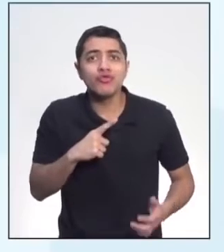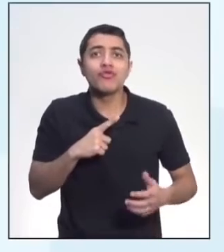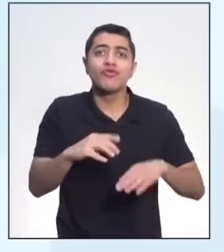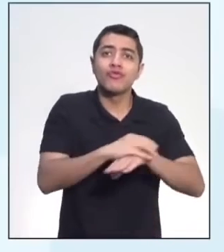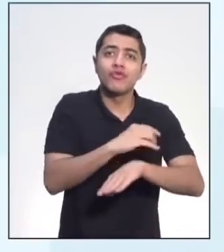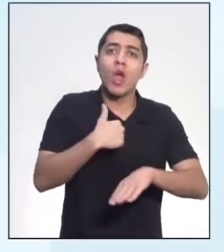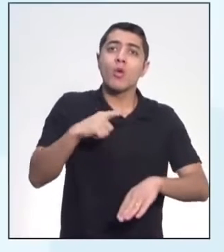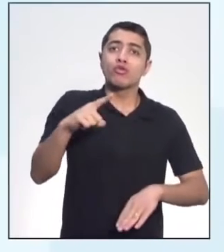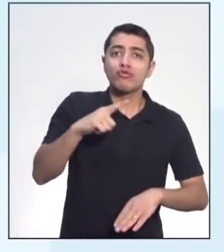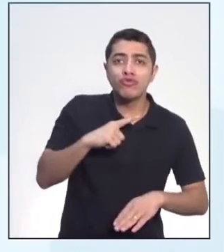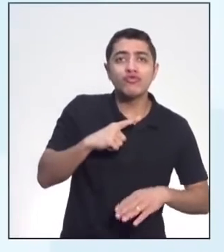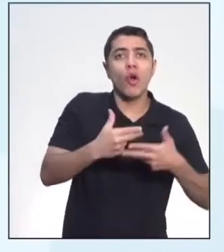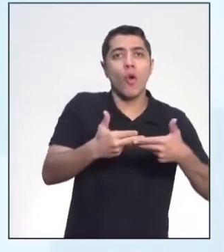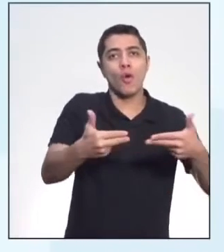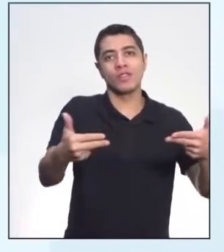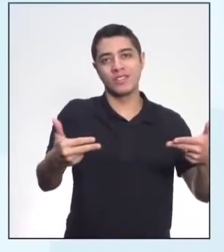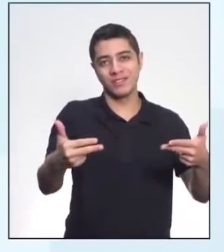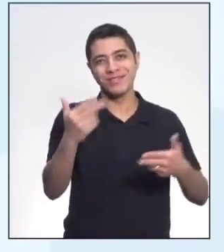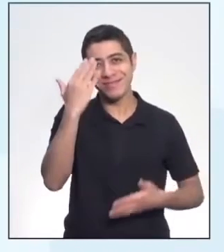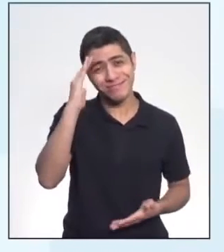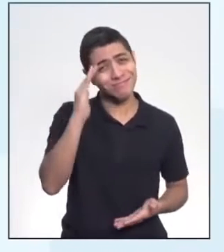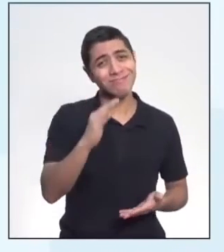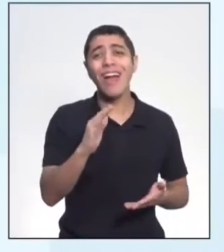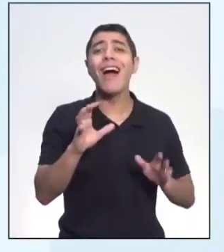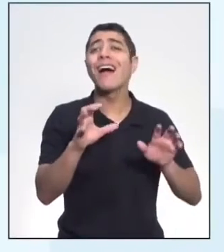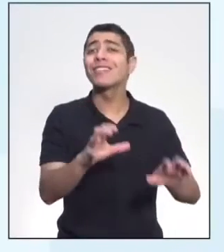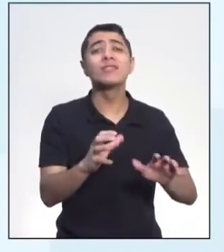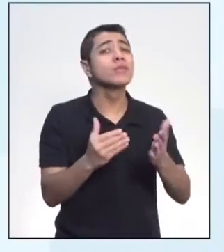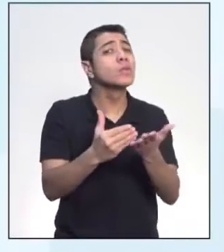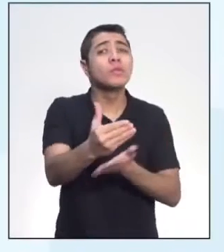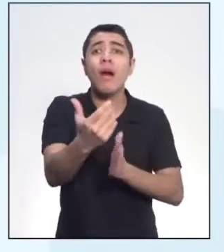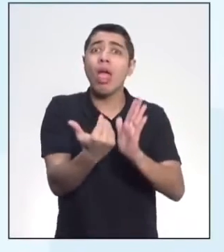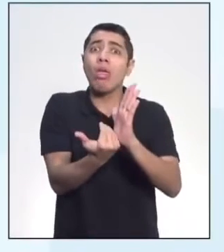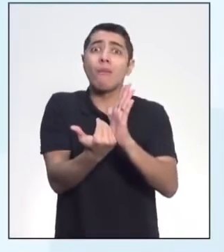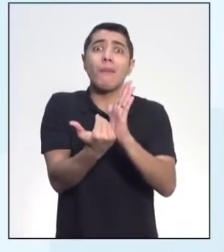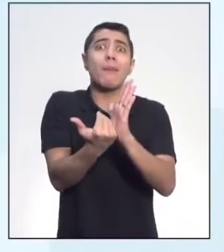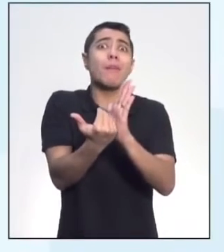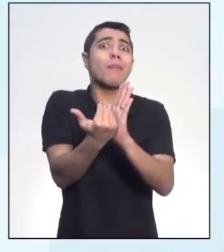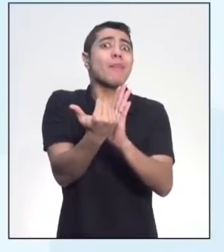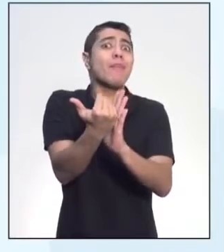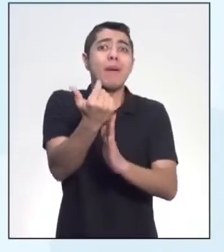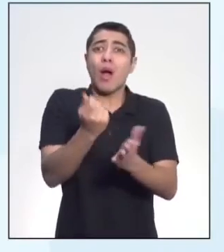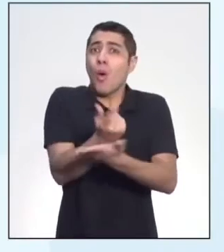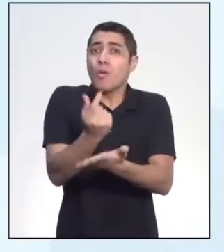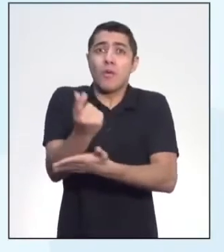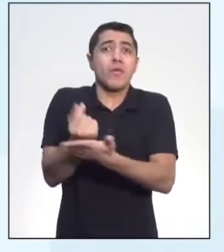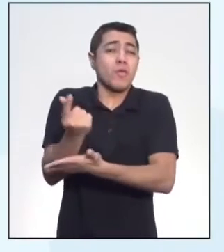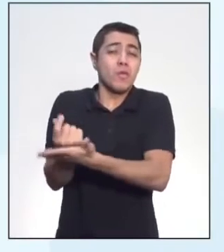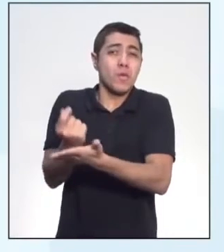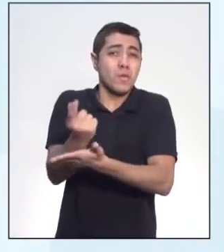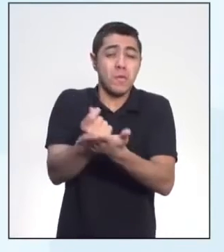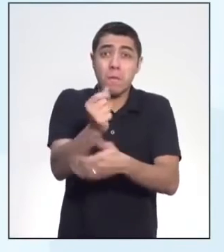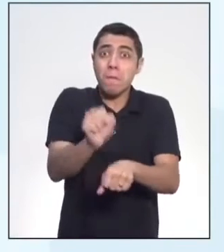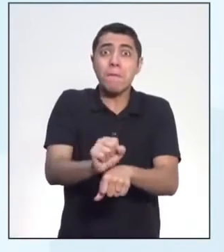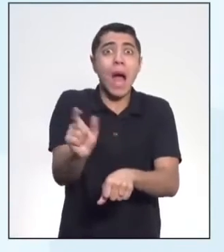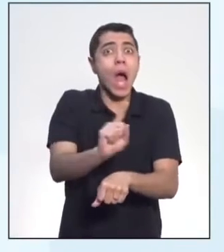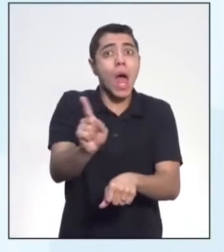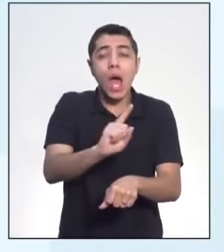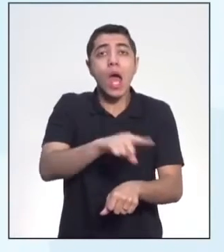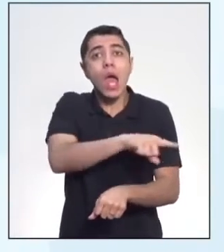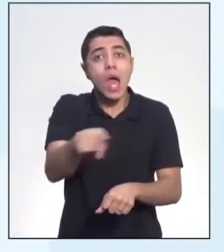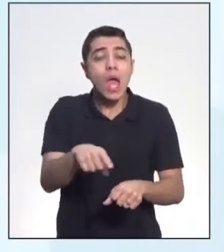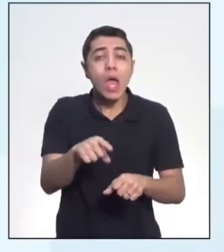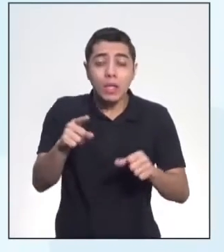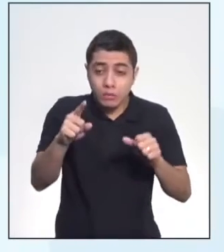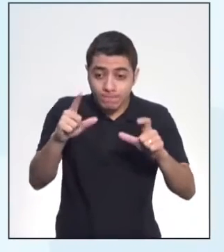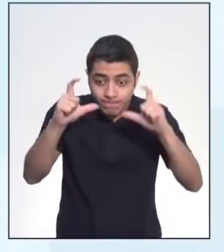do consumismo desenfreado. Com eles, não há contra-argumentos, porque tudo gira em comprar. Qual